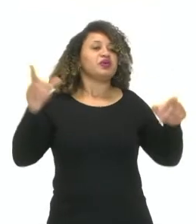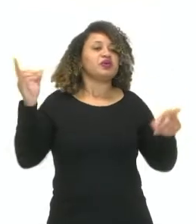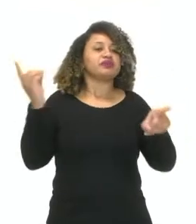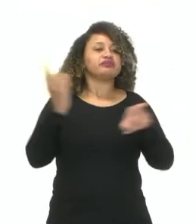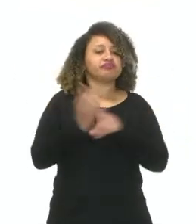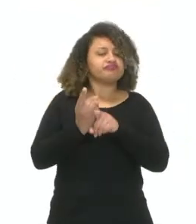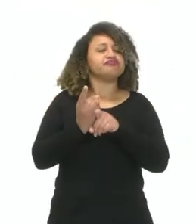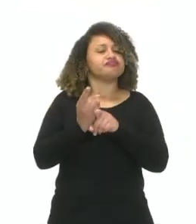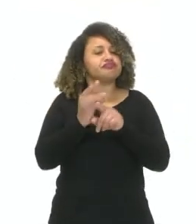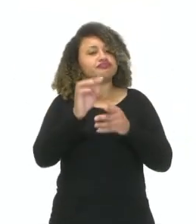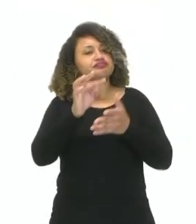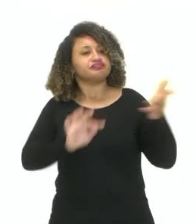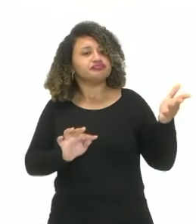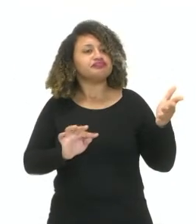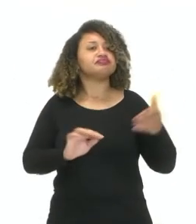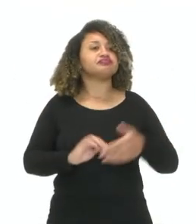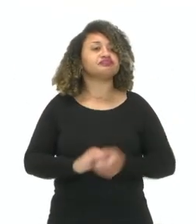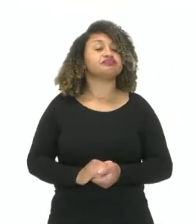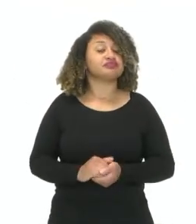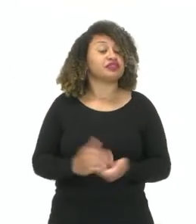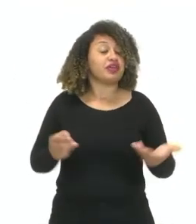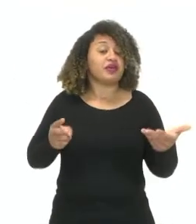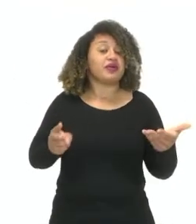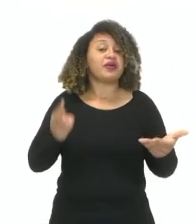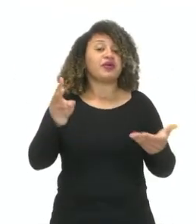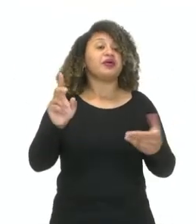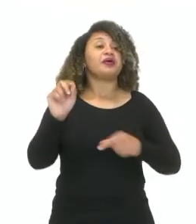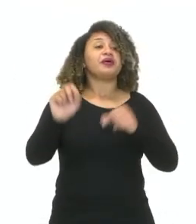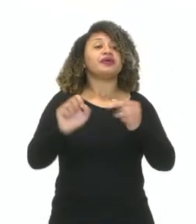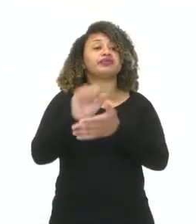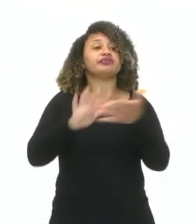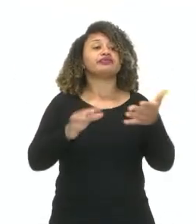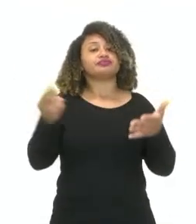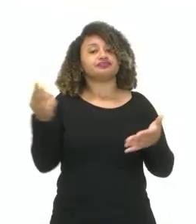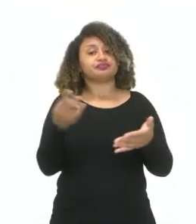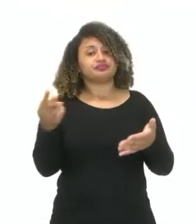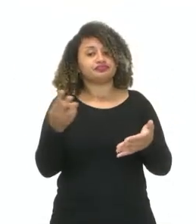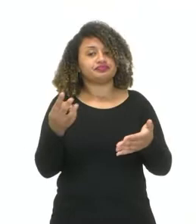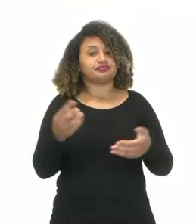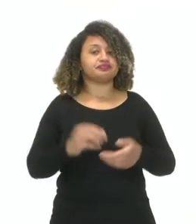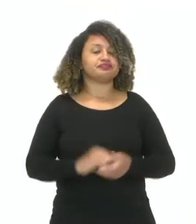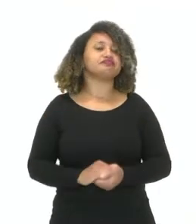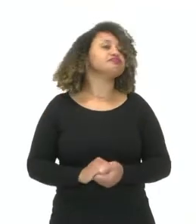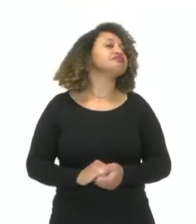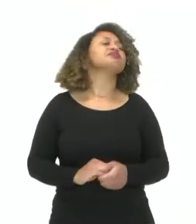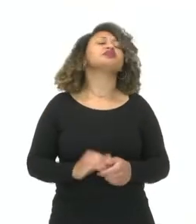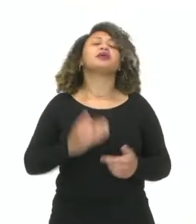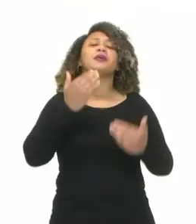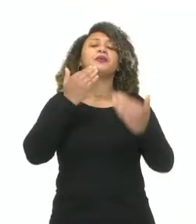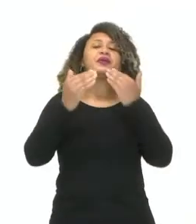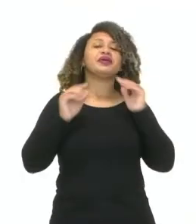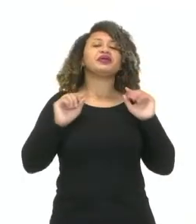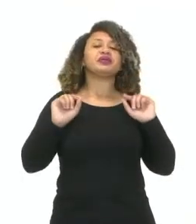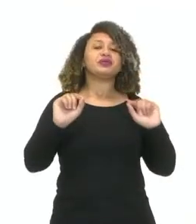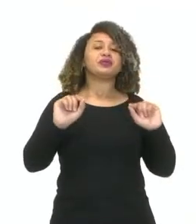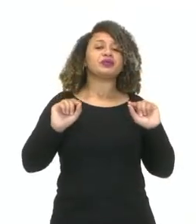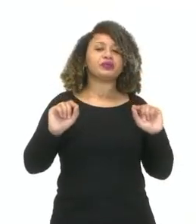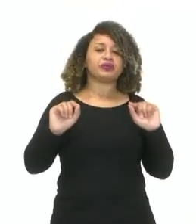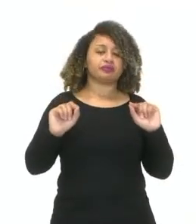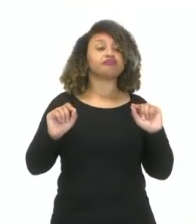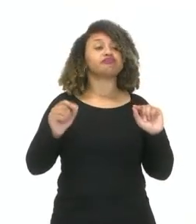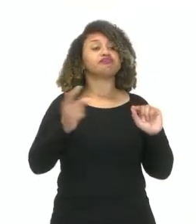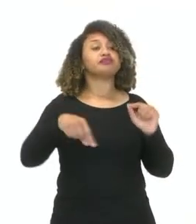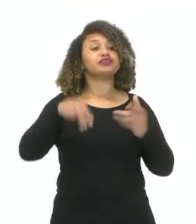www.marinha.mil.br, e seguimos então com a atividade 3. O que que eu peço na atividade 3? Que